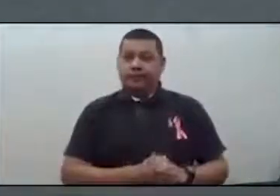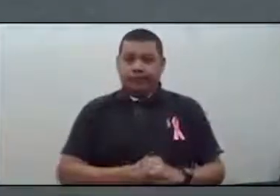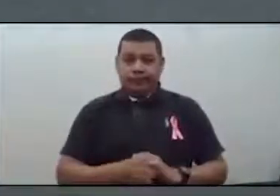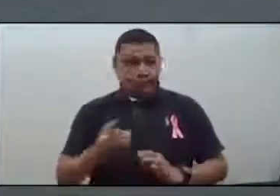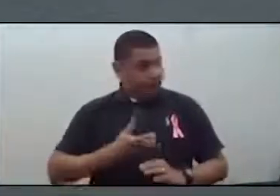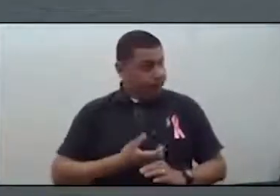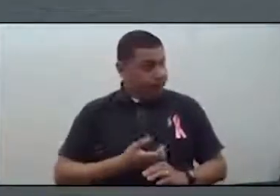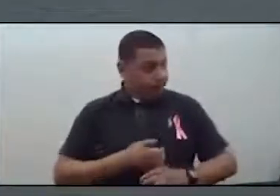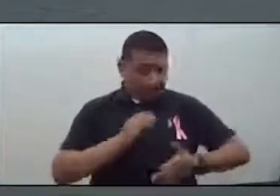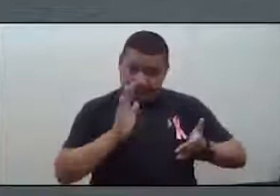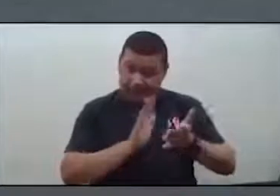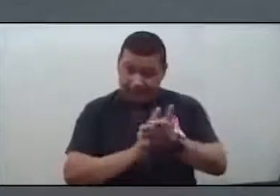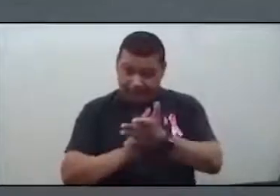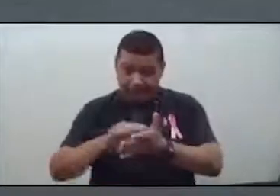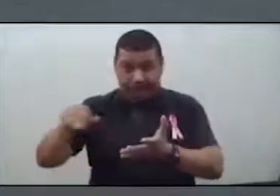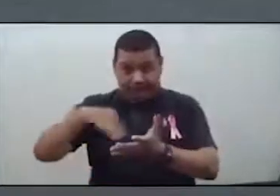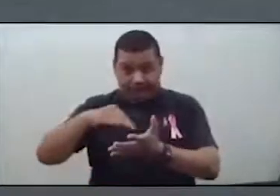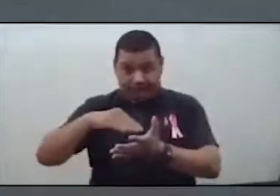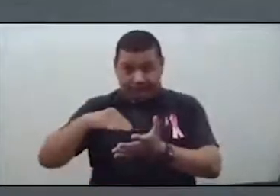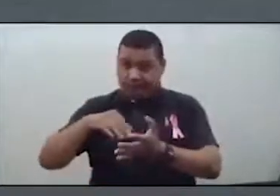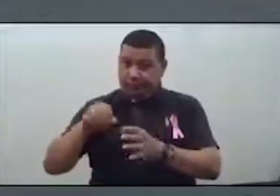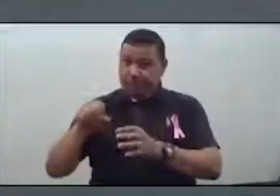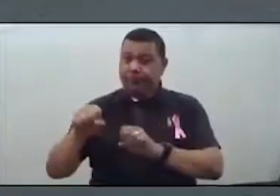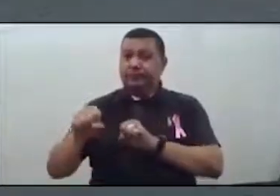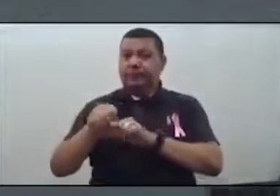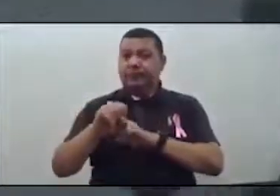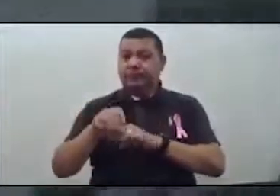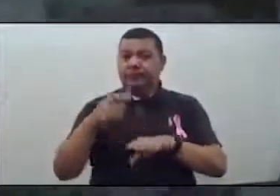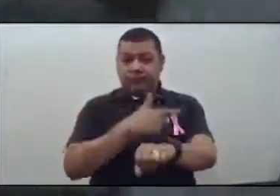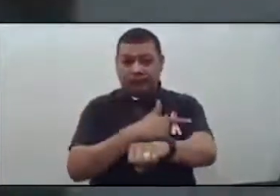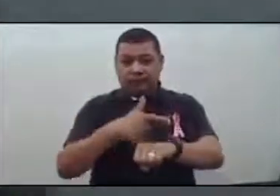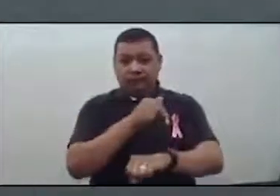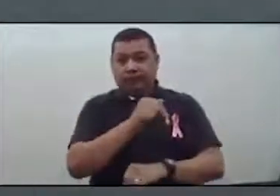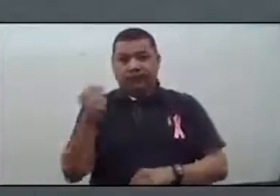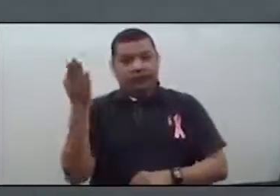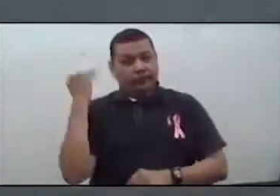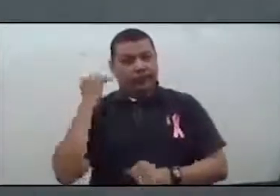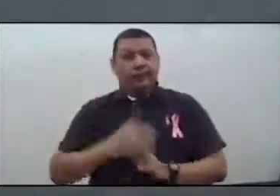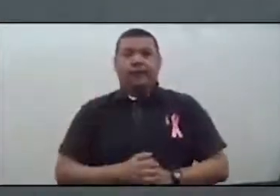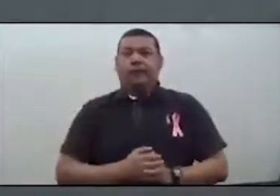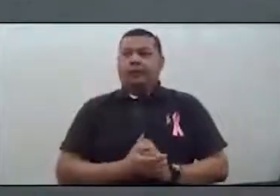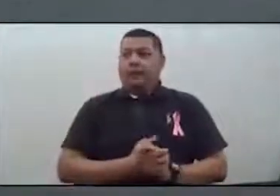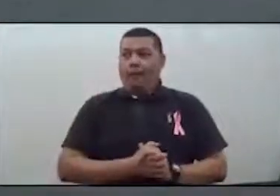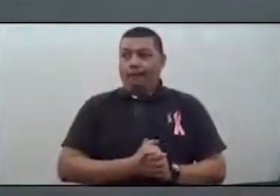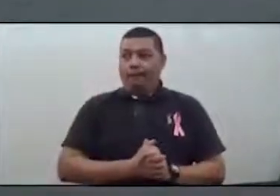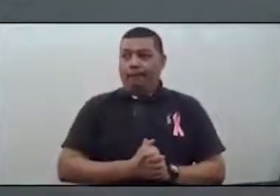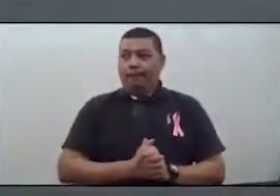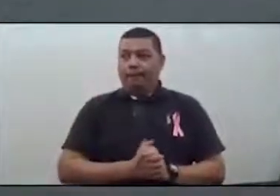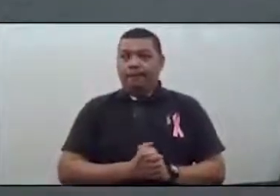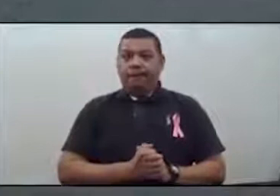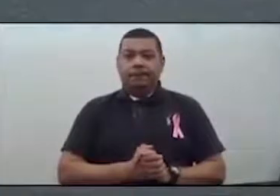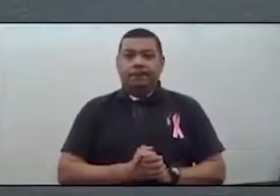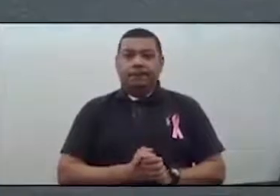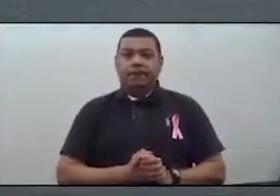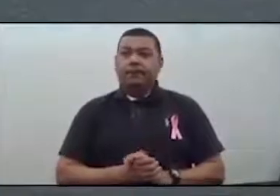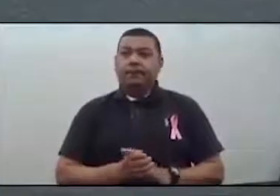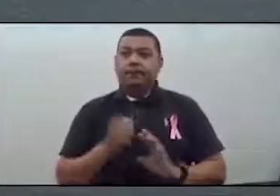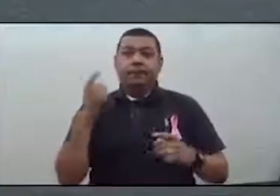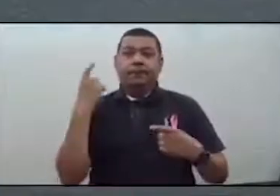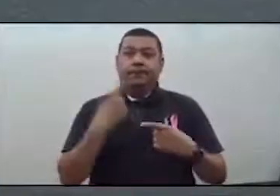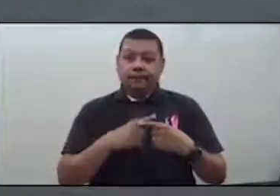parabenizar a Secretaria de Educação pelo evento da semana passada, a véspera do Dia do Professor, onde foi